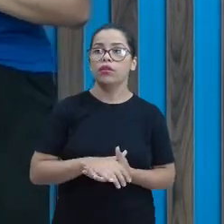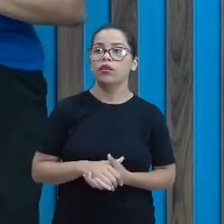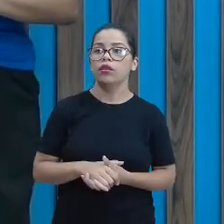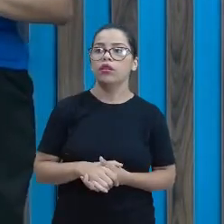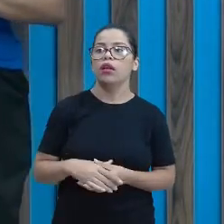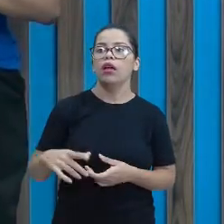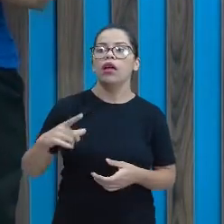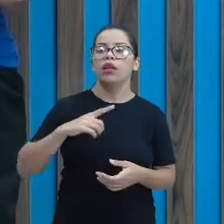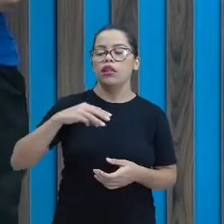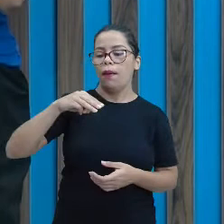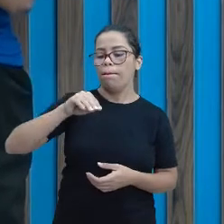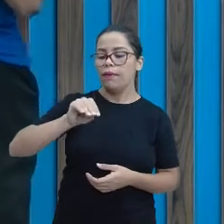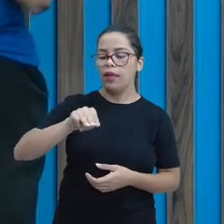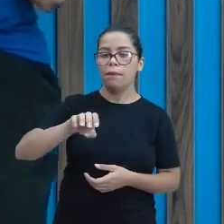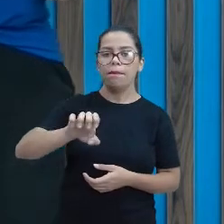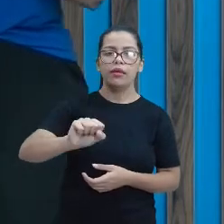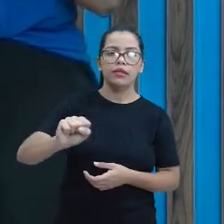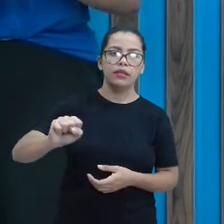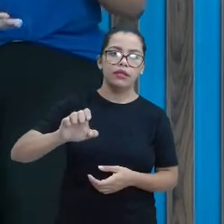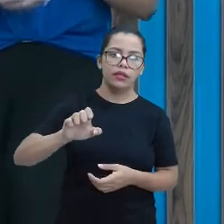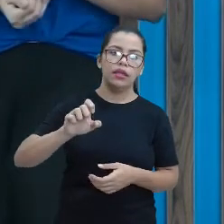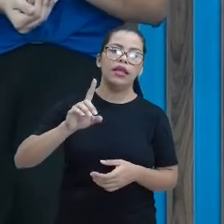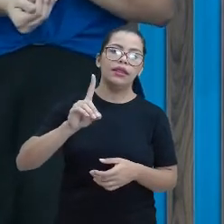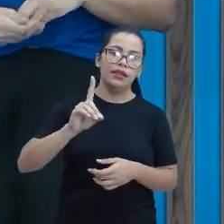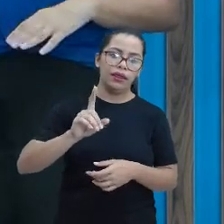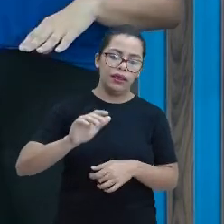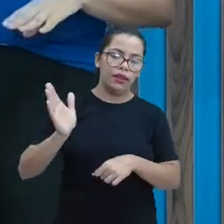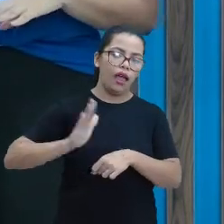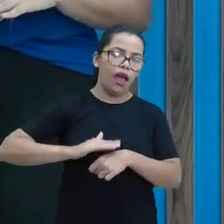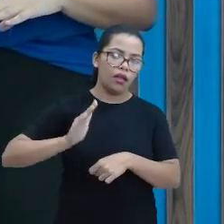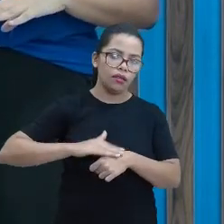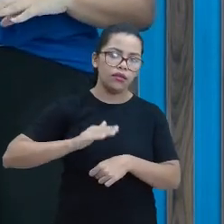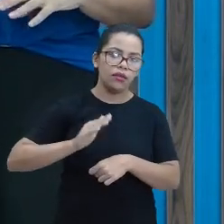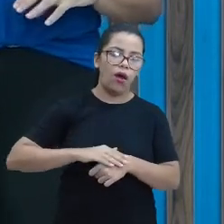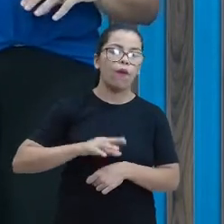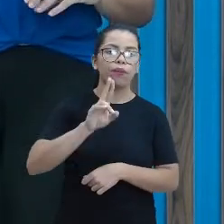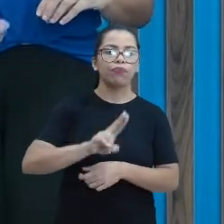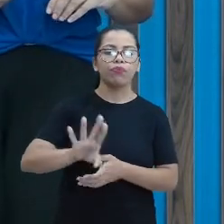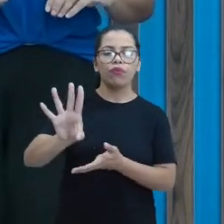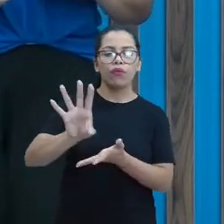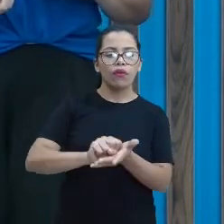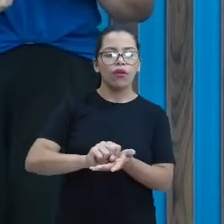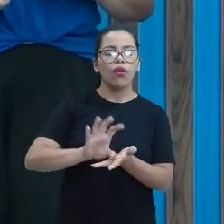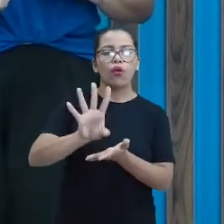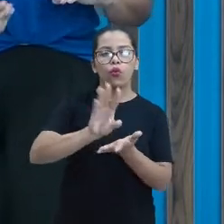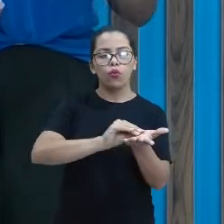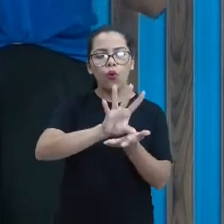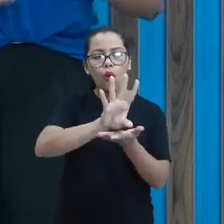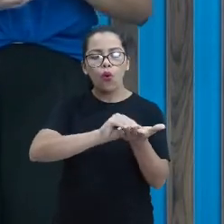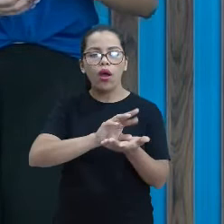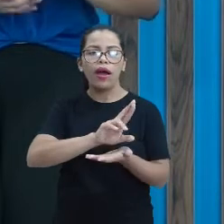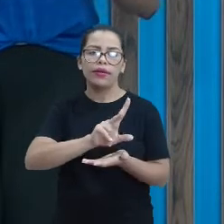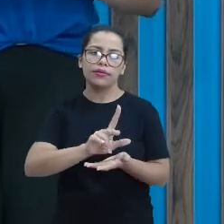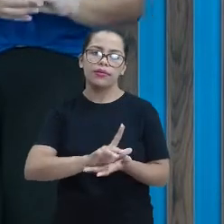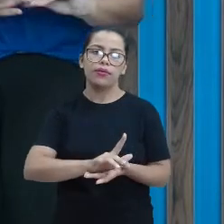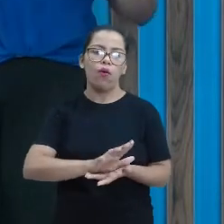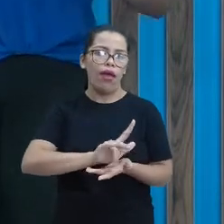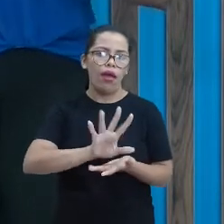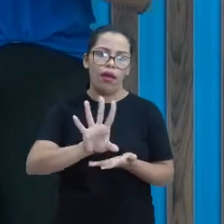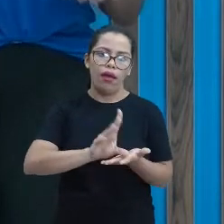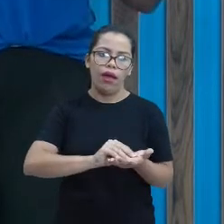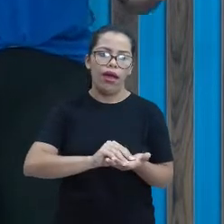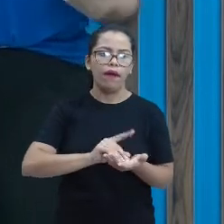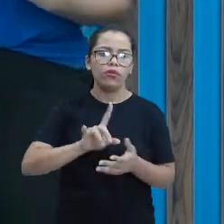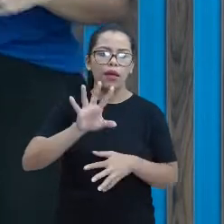essa mímese da ação, então a mímese da ação, através da criação. Então, a narração, ela tem esse